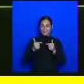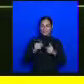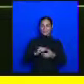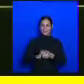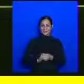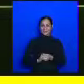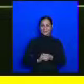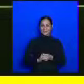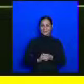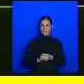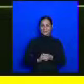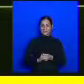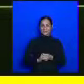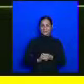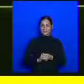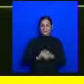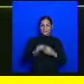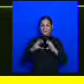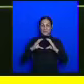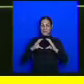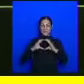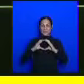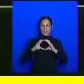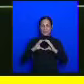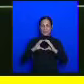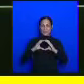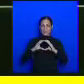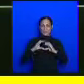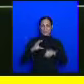sorte 78